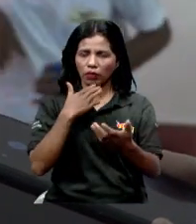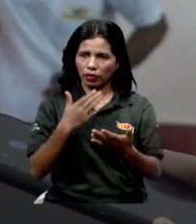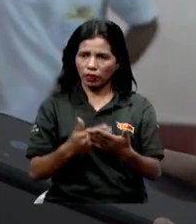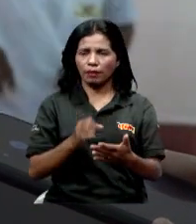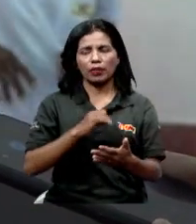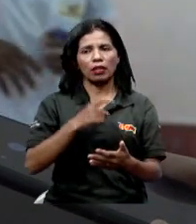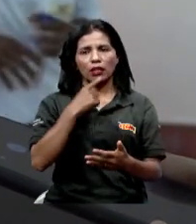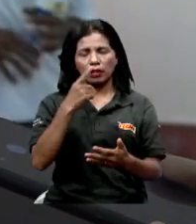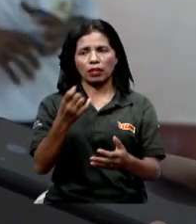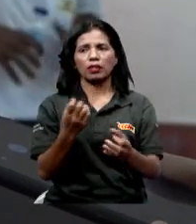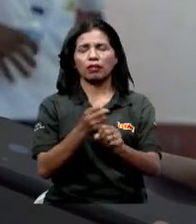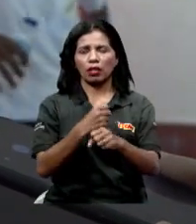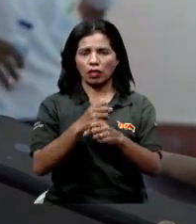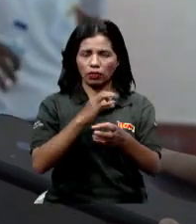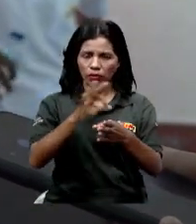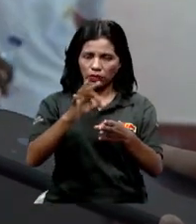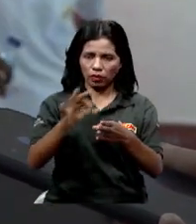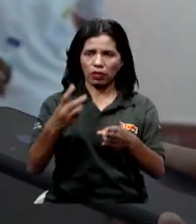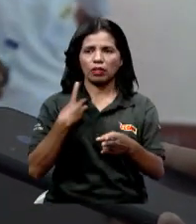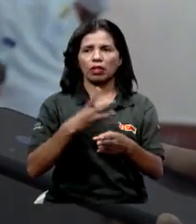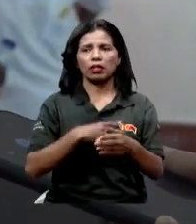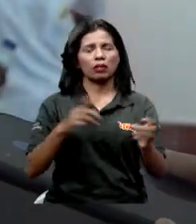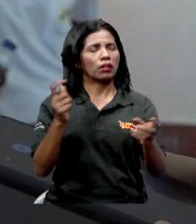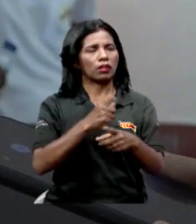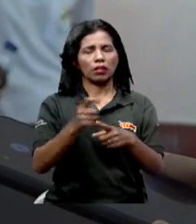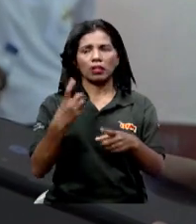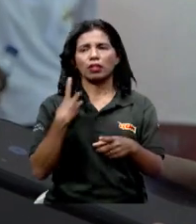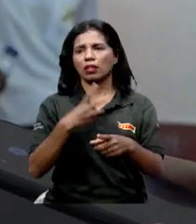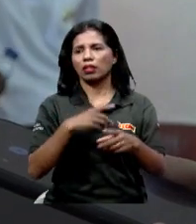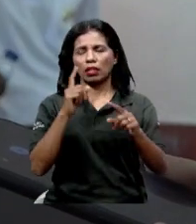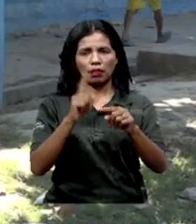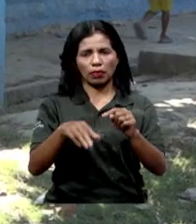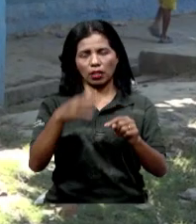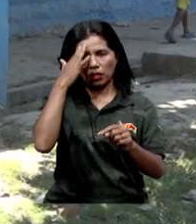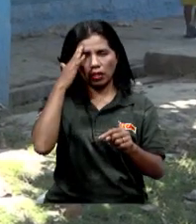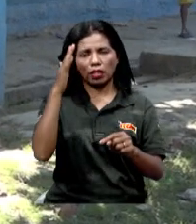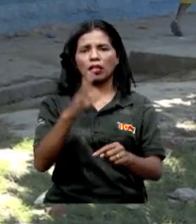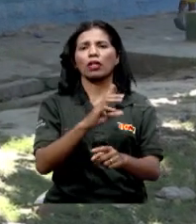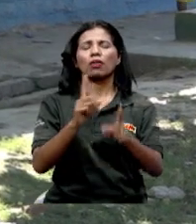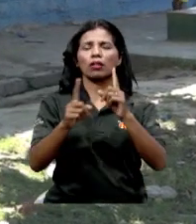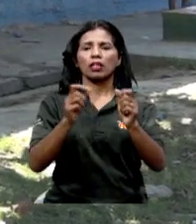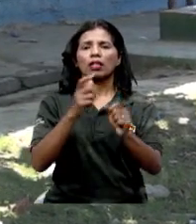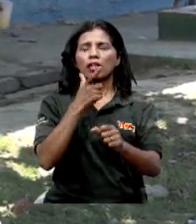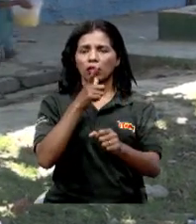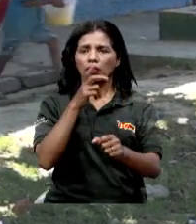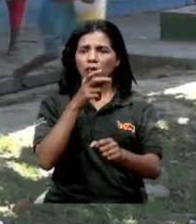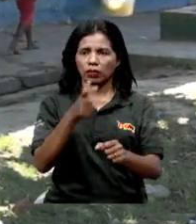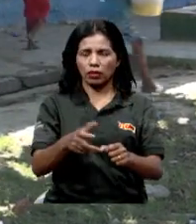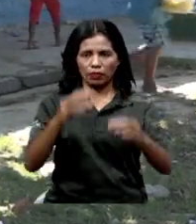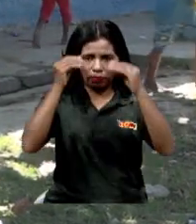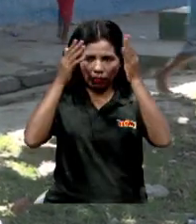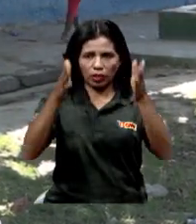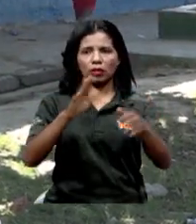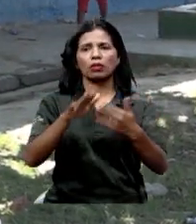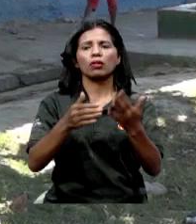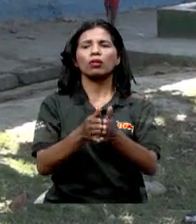rodiak mesmo que tal formação mas bem estamos lá prática então nunca se bela tem qualia. Liga ho assunto ne professor Siramos, russo